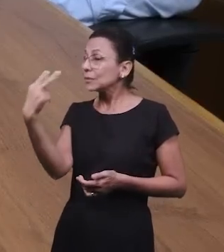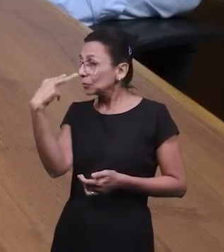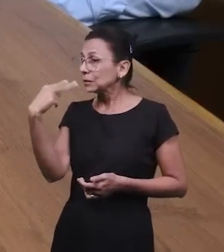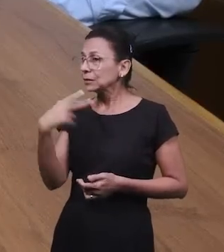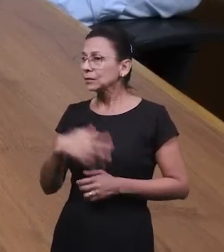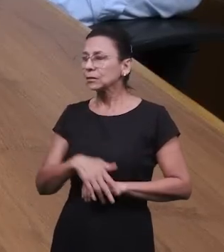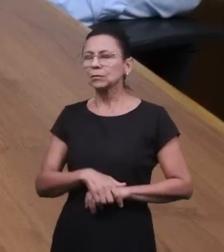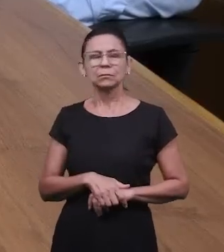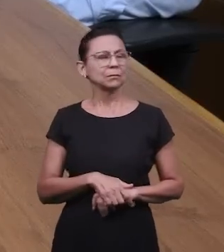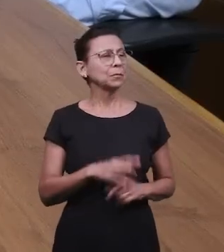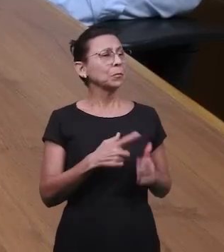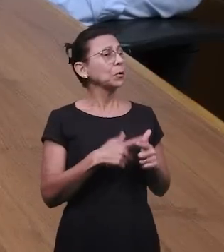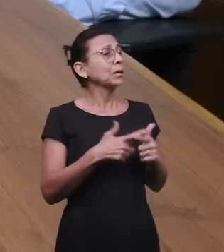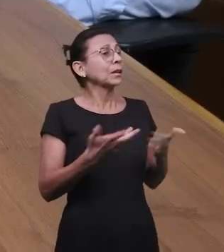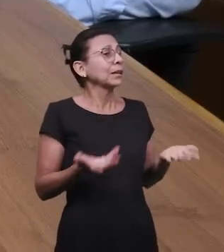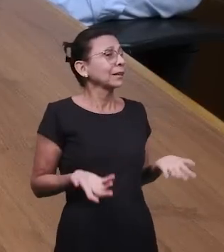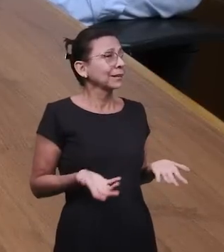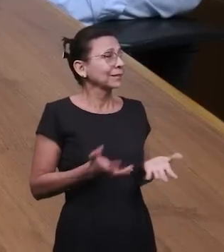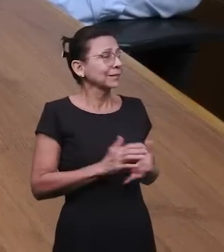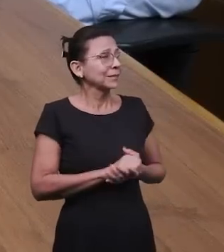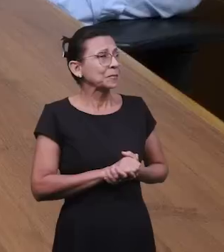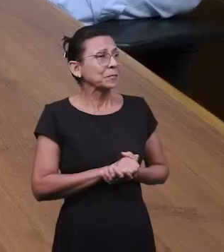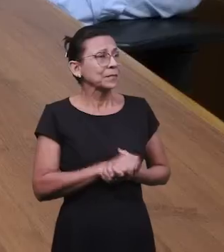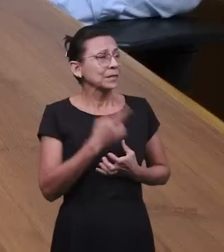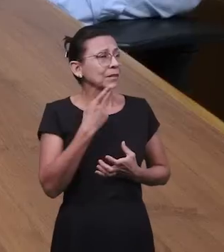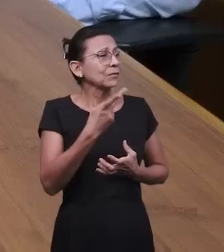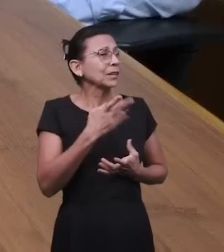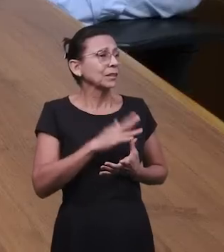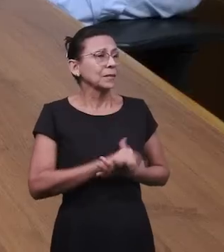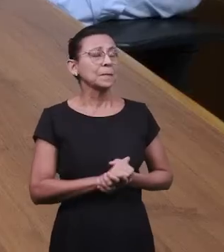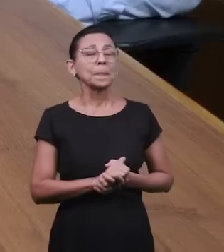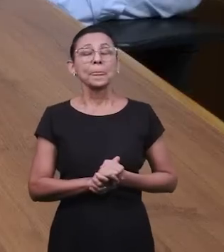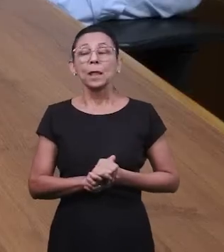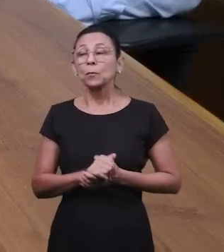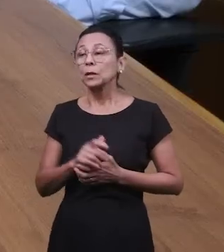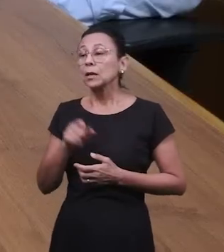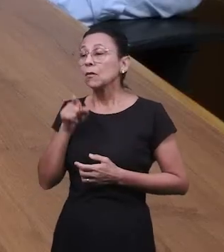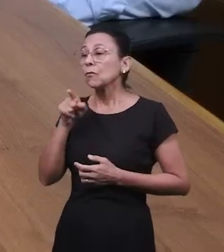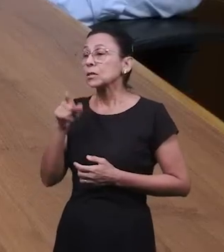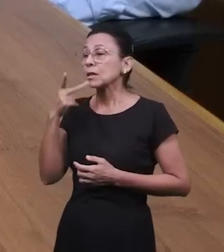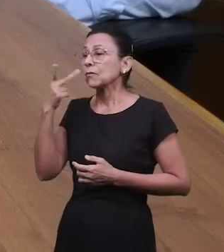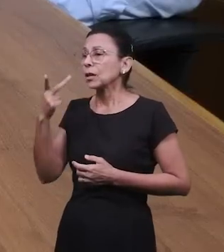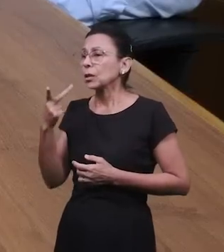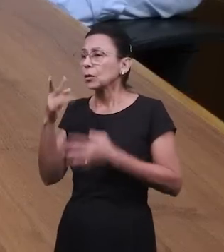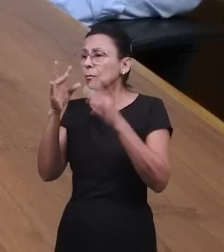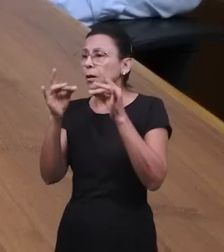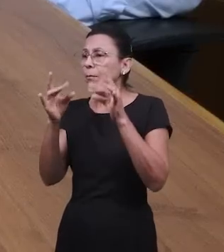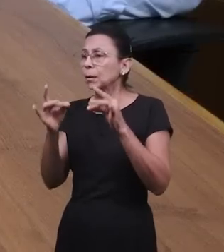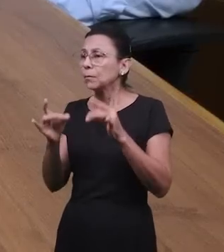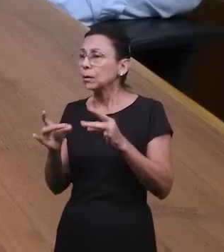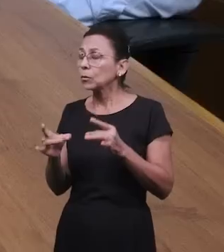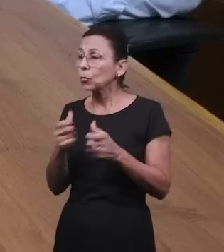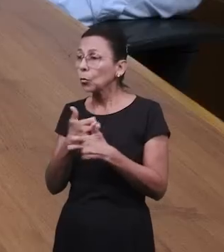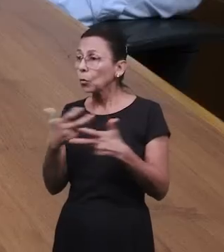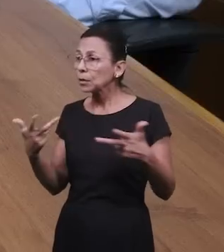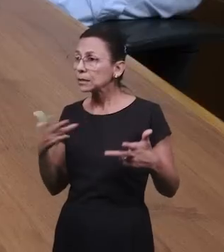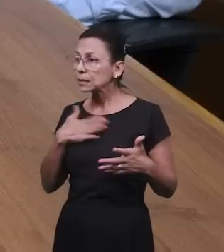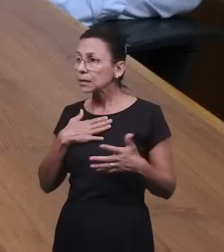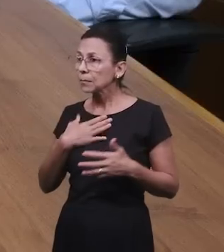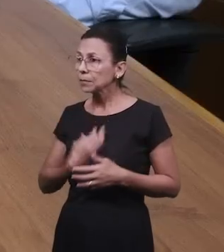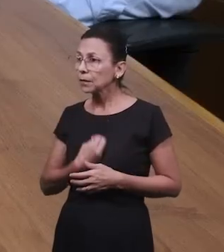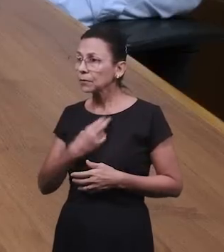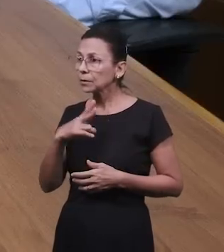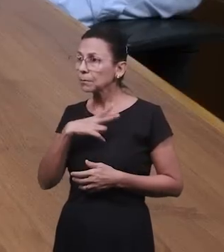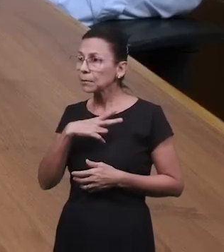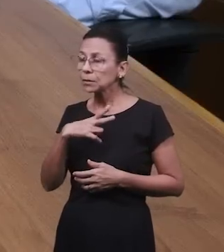Eu disse, mas por que você fala isso? Ela disse assim, não, porque o senhor falou de um monte de coisa da minha vida, o senhor falou ali. Aí